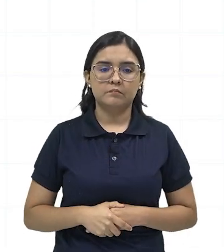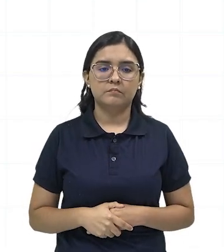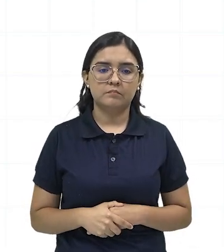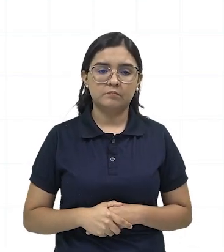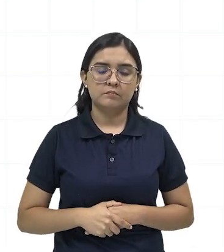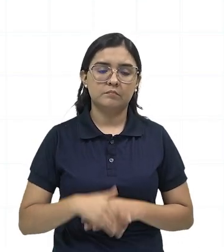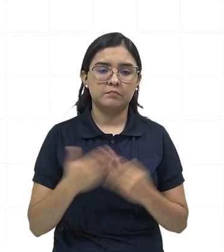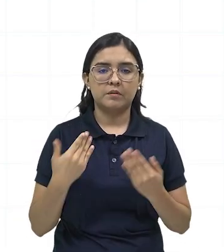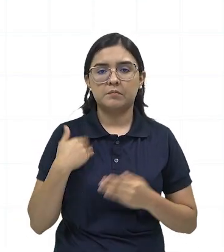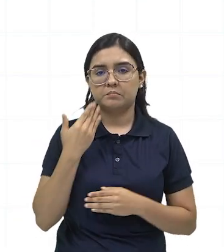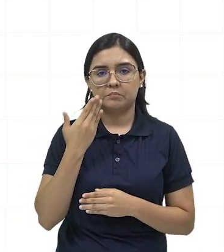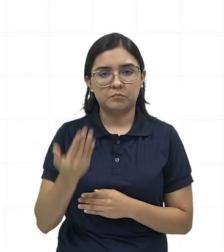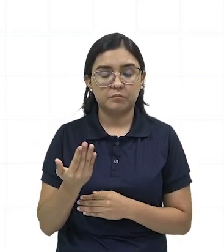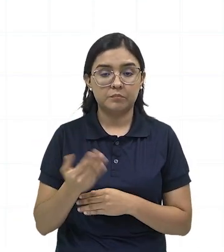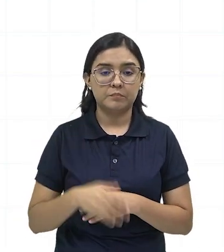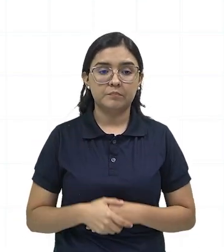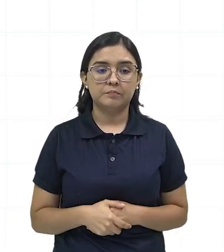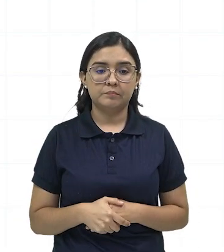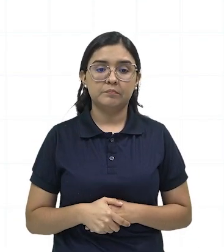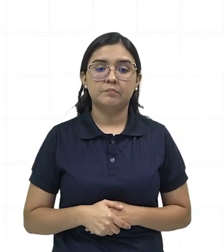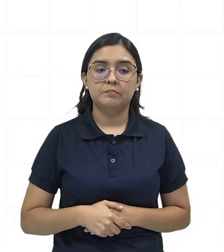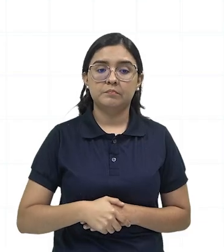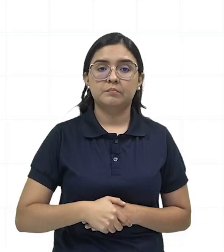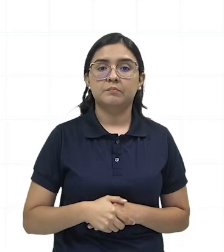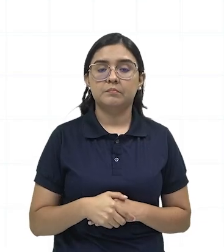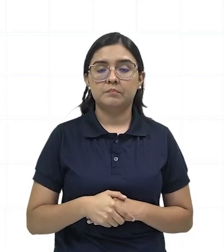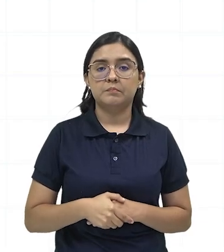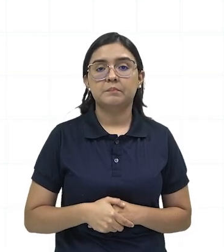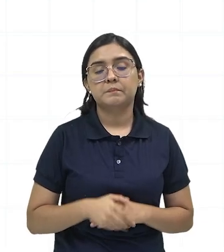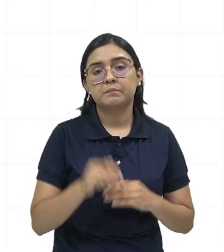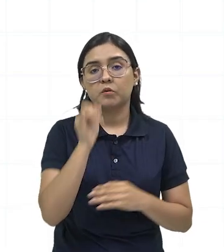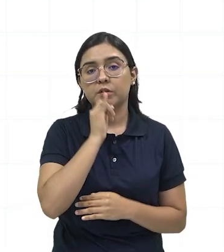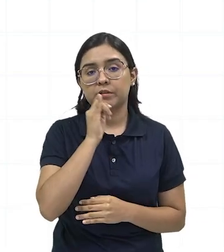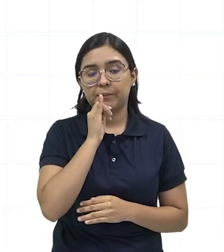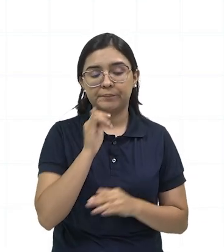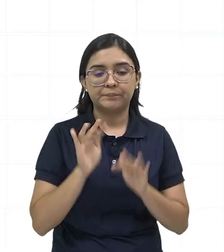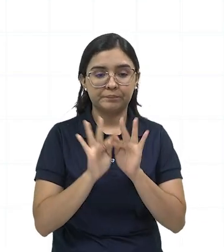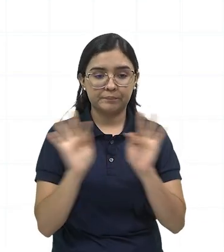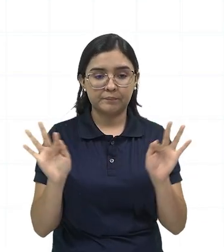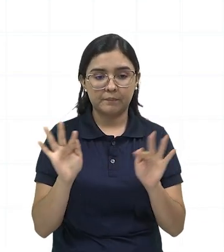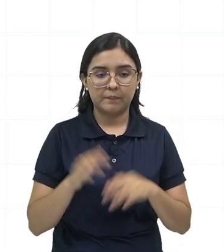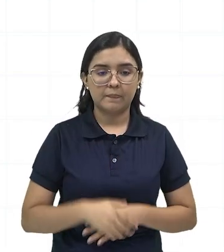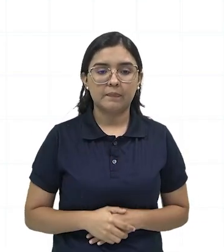ou invocar. Então, observe que nós temos alguns exemplos. Olha,